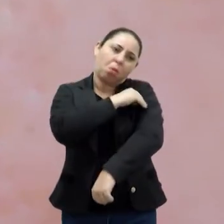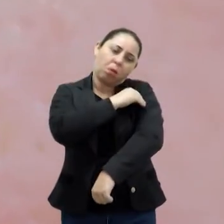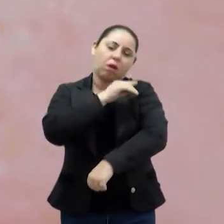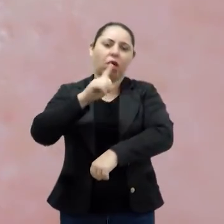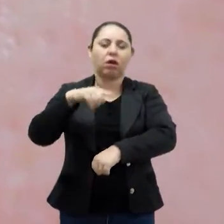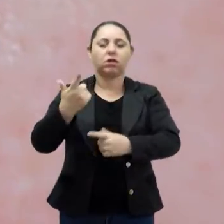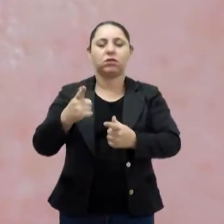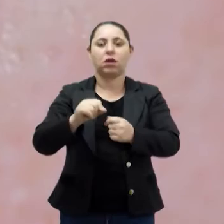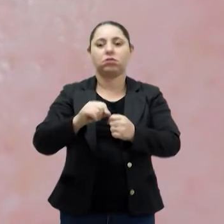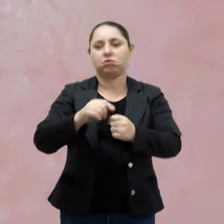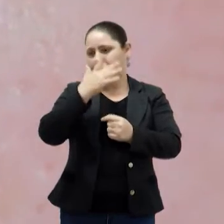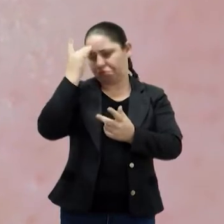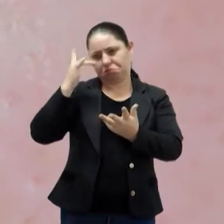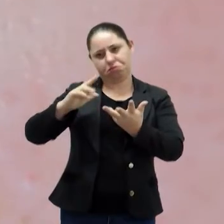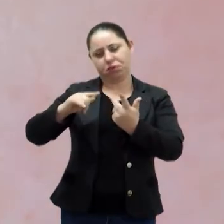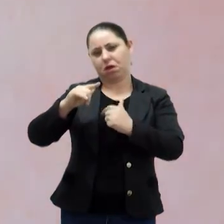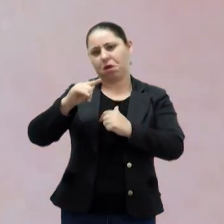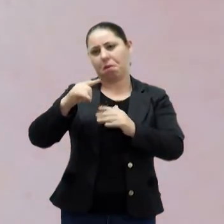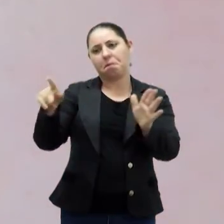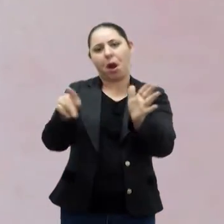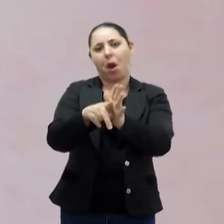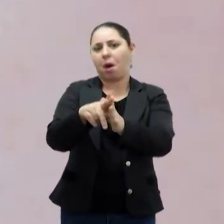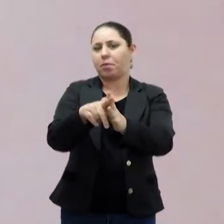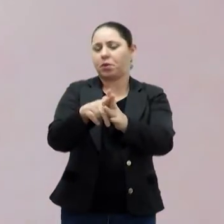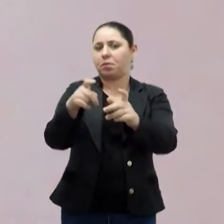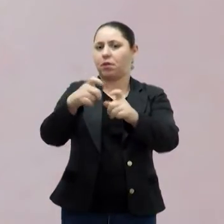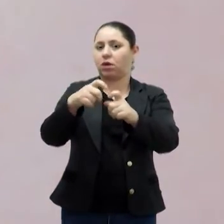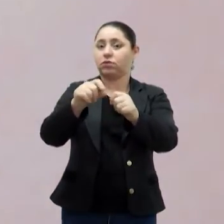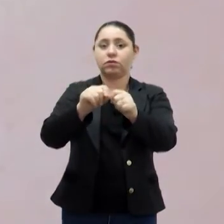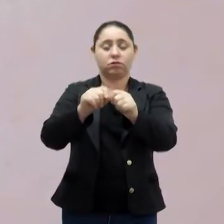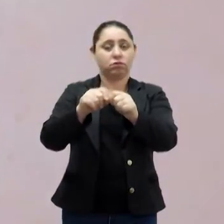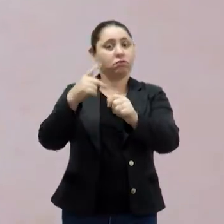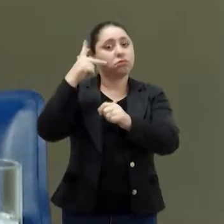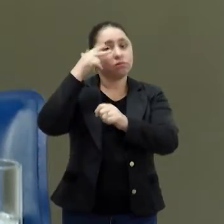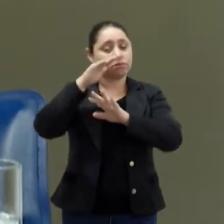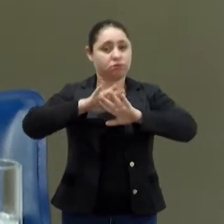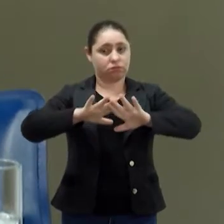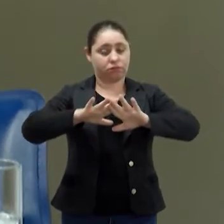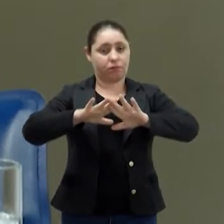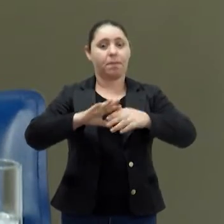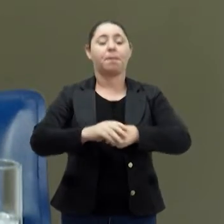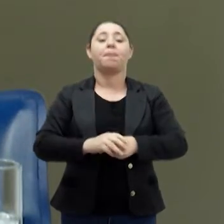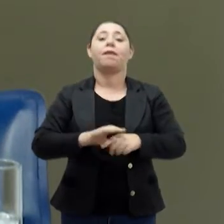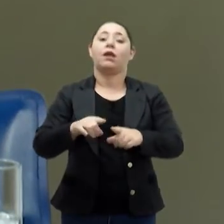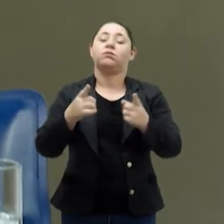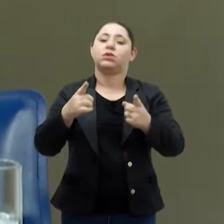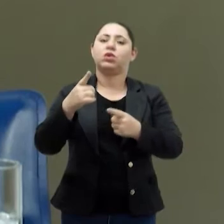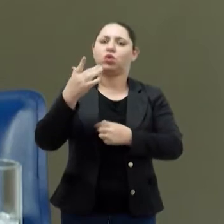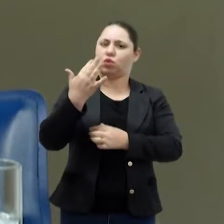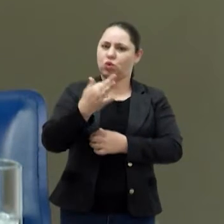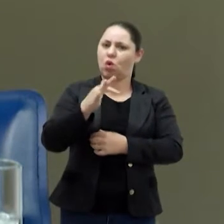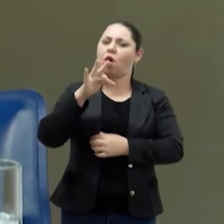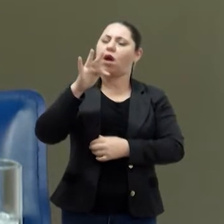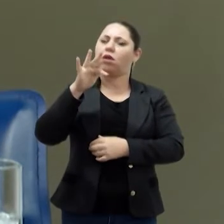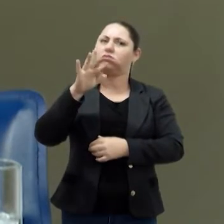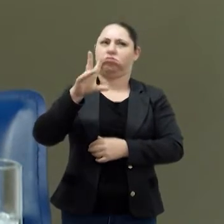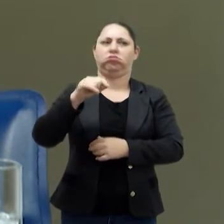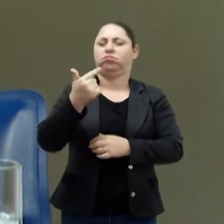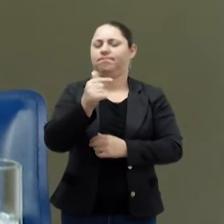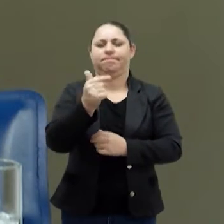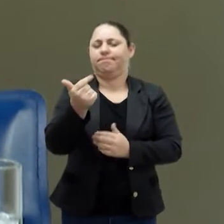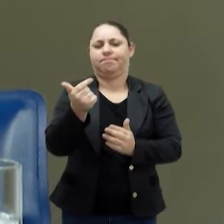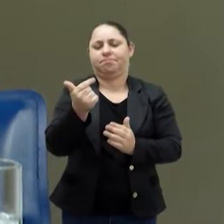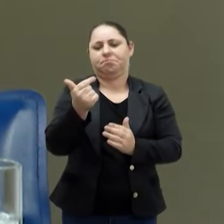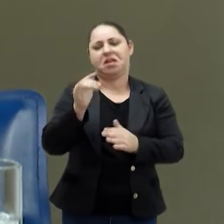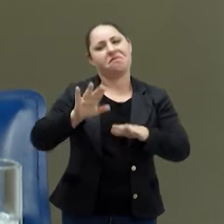paciente. Aí depende de cada cirurgião, depende de cada local que realiza o procedimento. Em relação à dor, normalmente